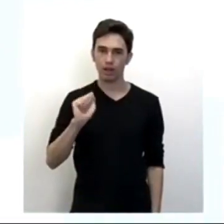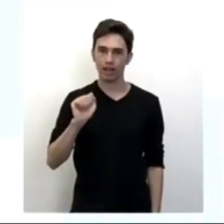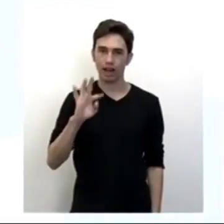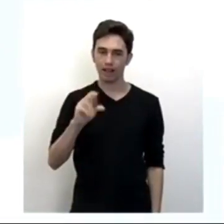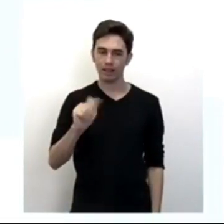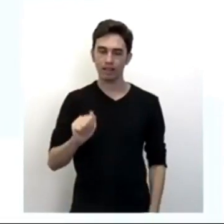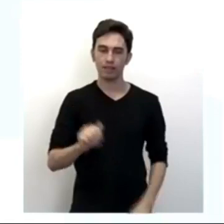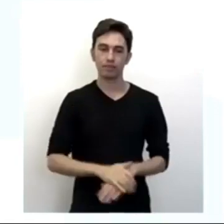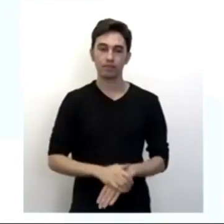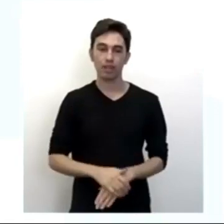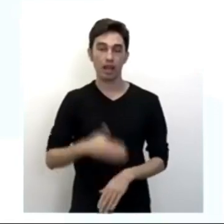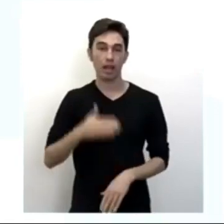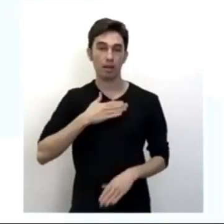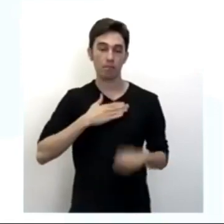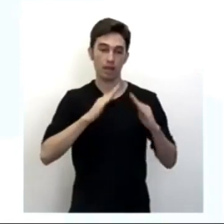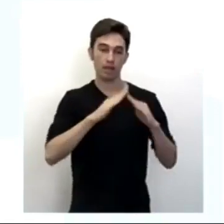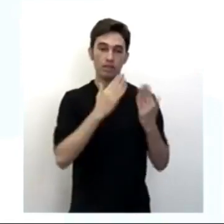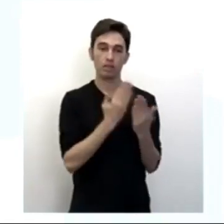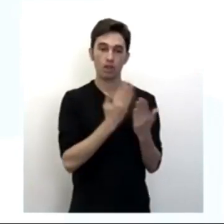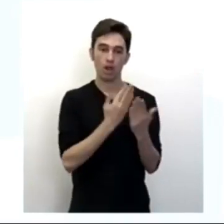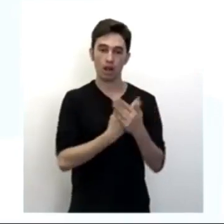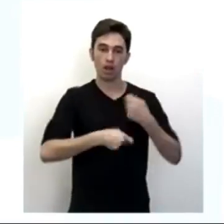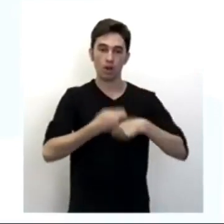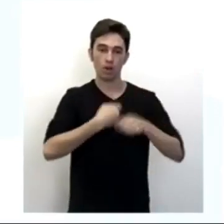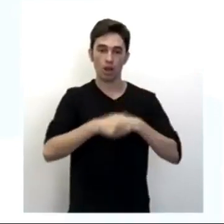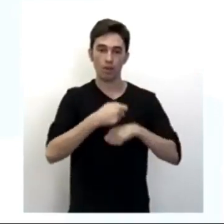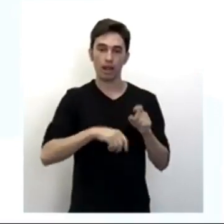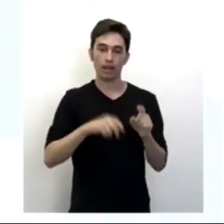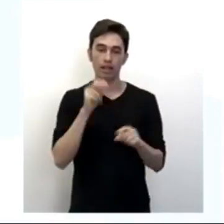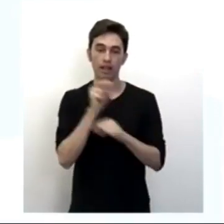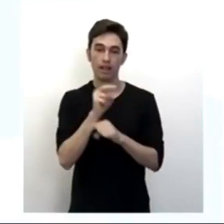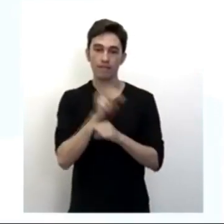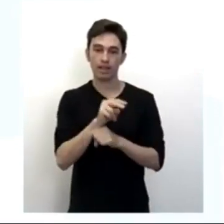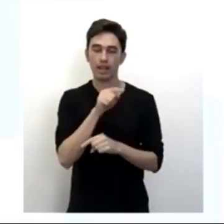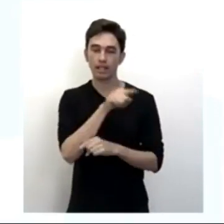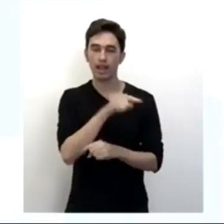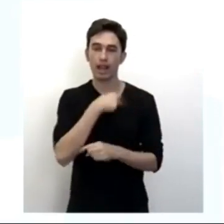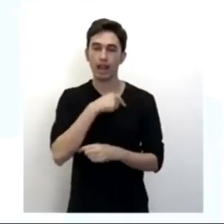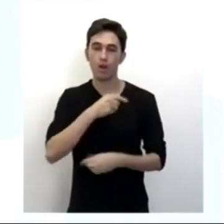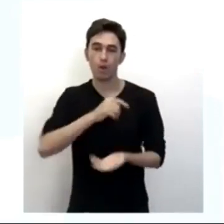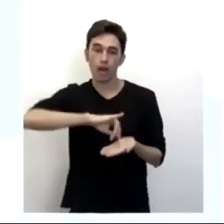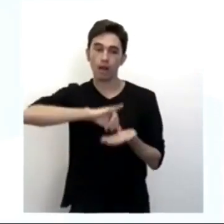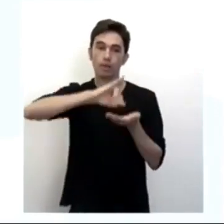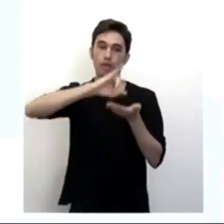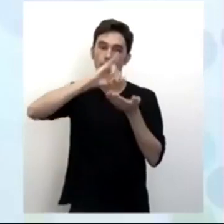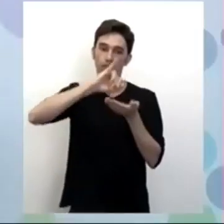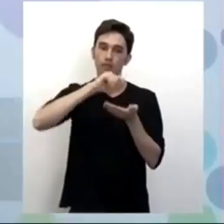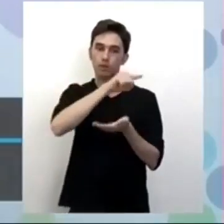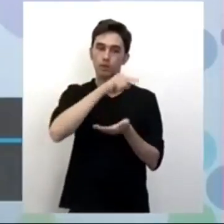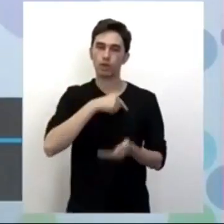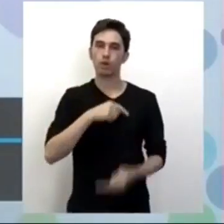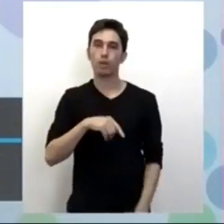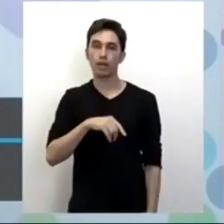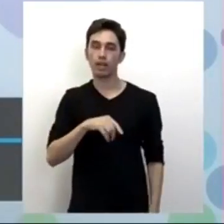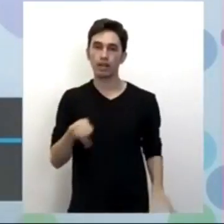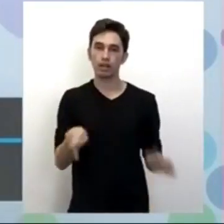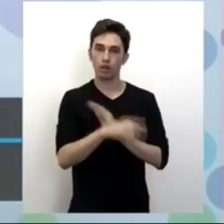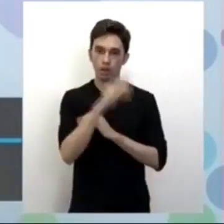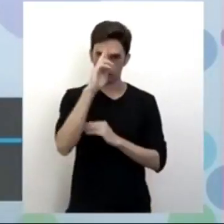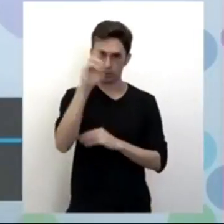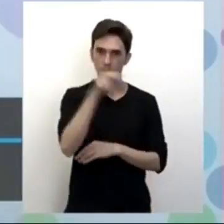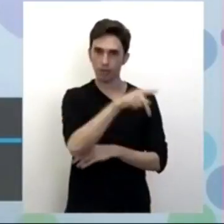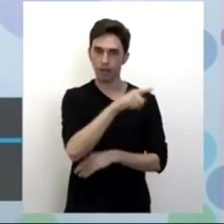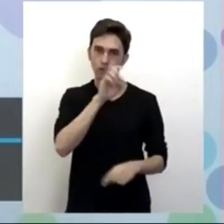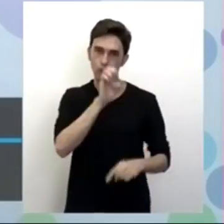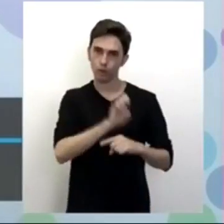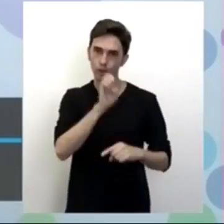minha escola econômica defende um capitalismo sobre regulamentação do Estado, ou seja, o Estado vai tomar conta das atividades econômicas,